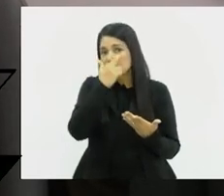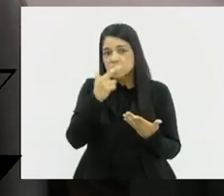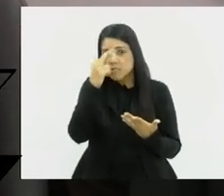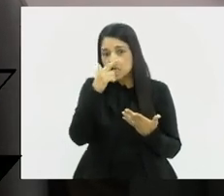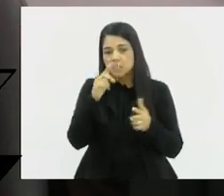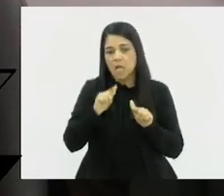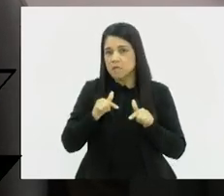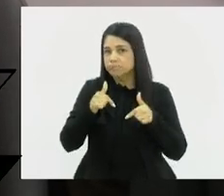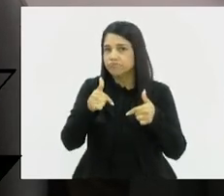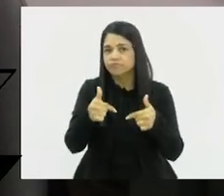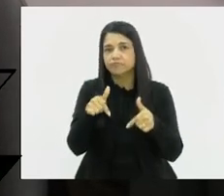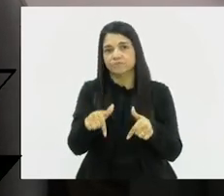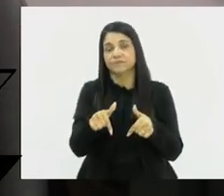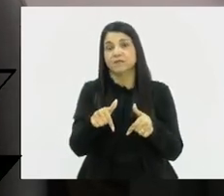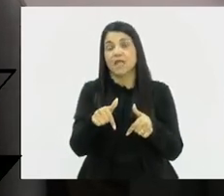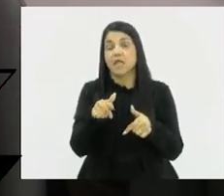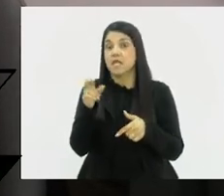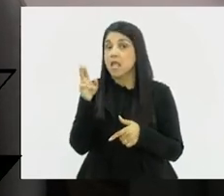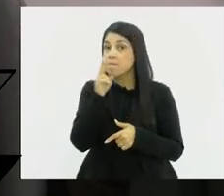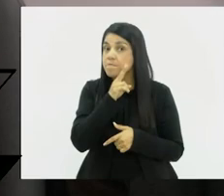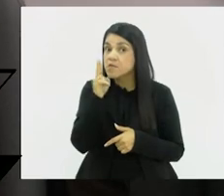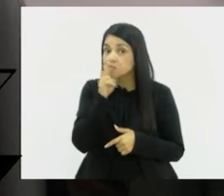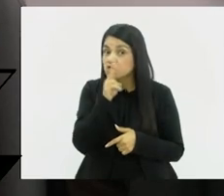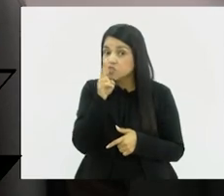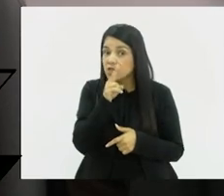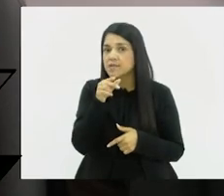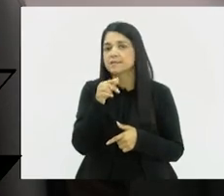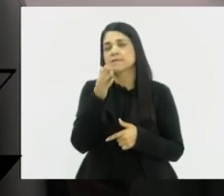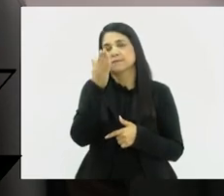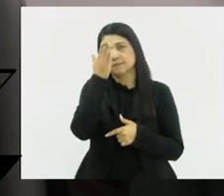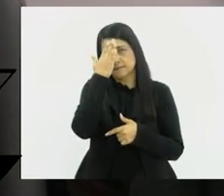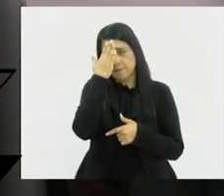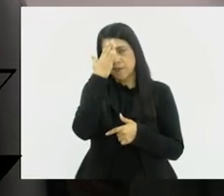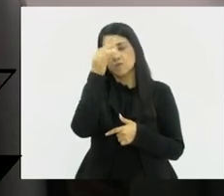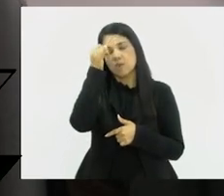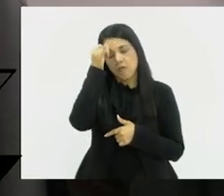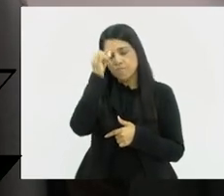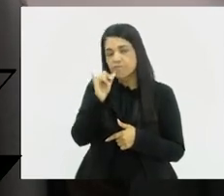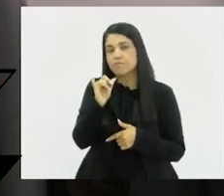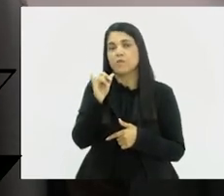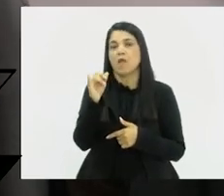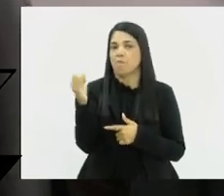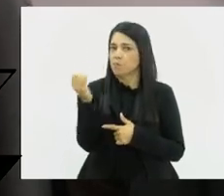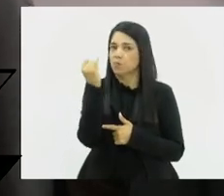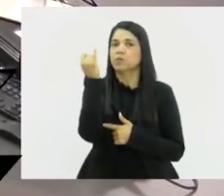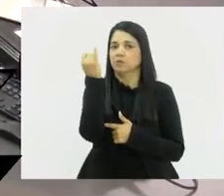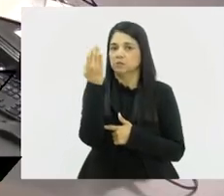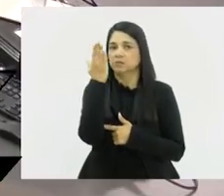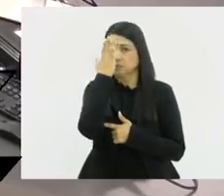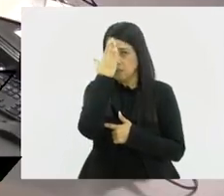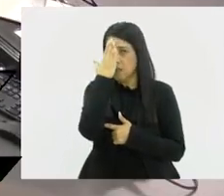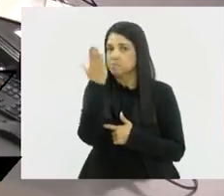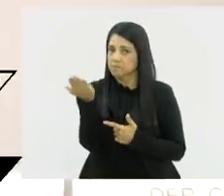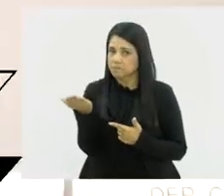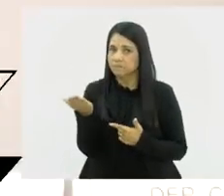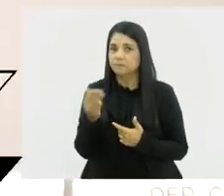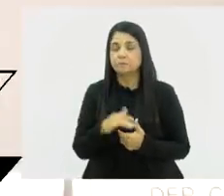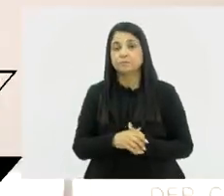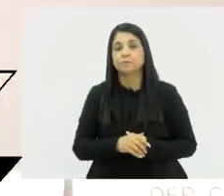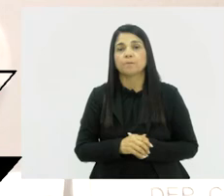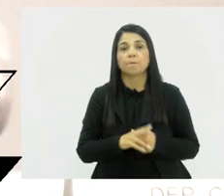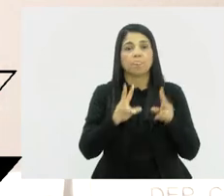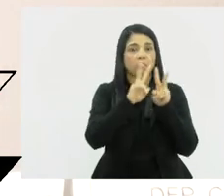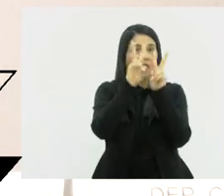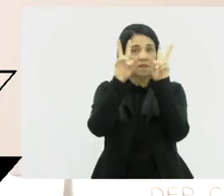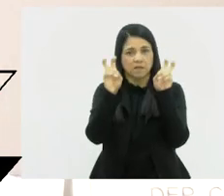atuação e fiscalização. Nós atuamos na emergência em si, mesmo sabendo que a prevenção é fundamental. Mas, já agora, vou passar para outro tema, porque